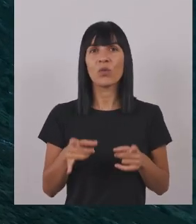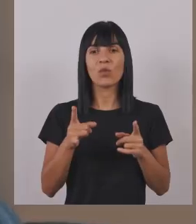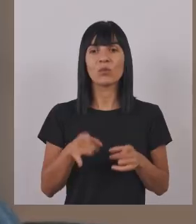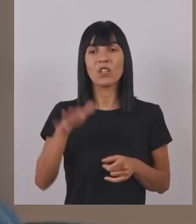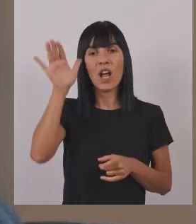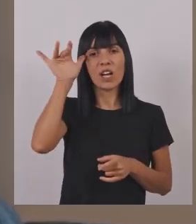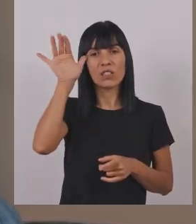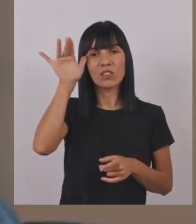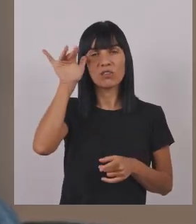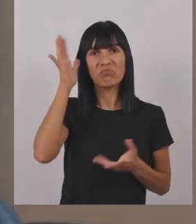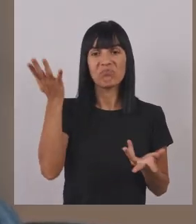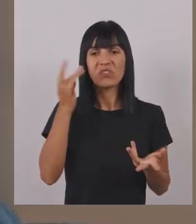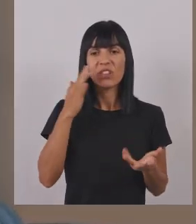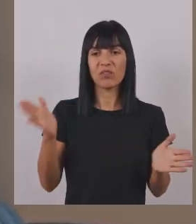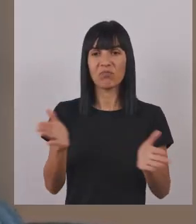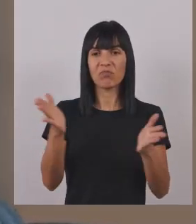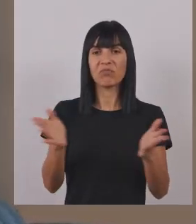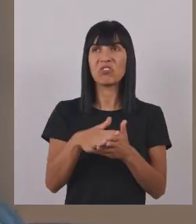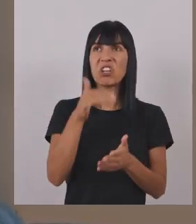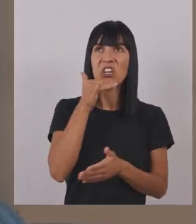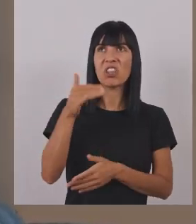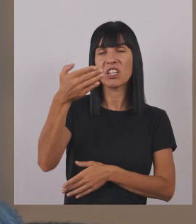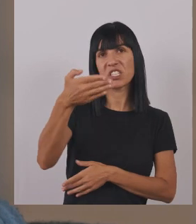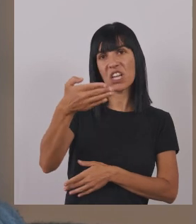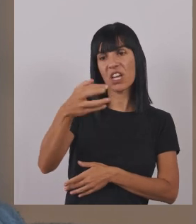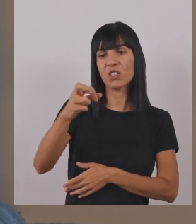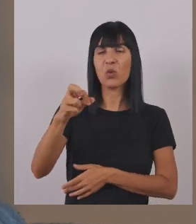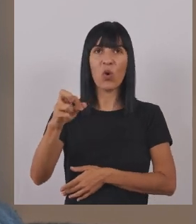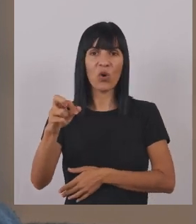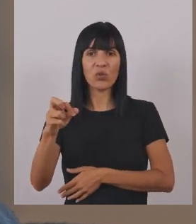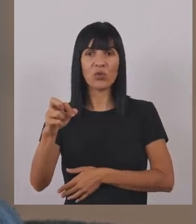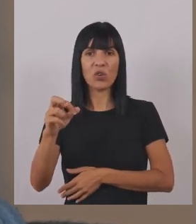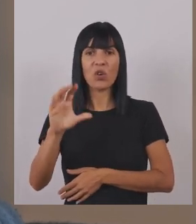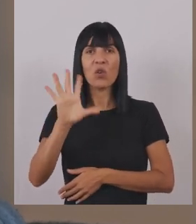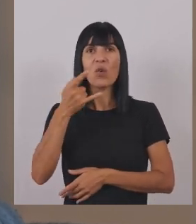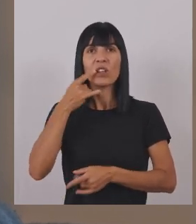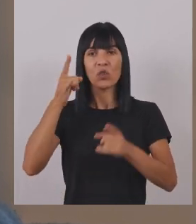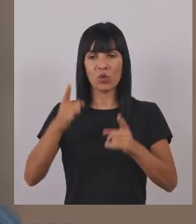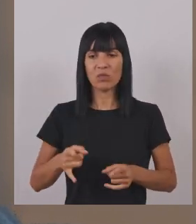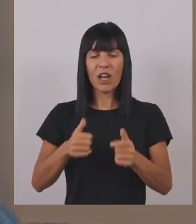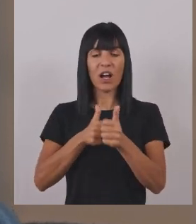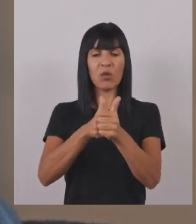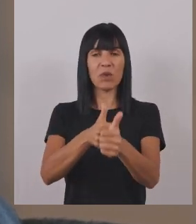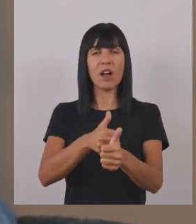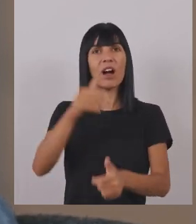Comecei a guardar gado, tinha para aí 7 ou 8 anos, guardá-las não, acompanhá-las.